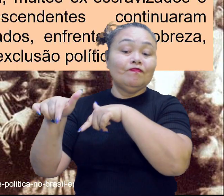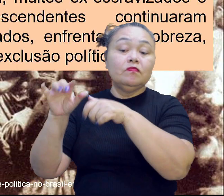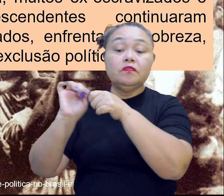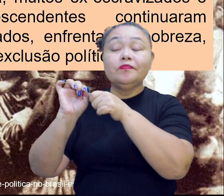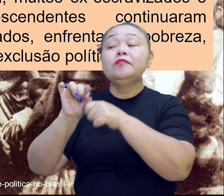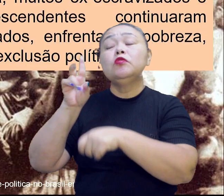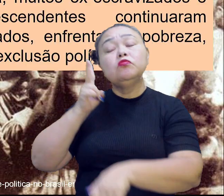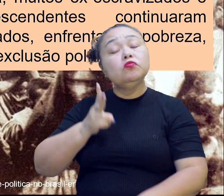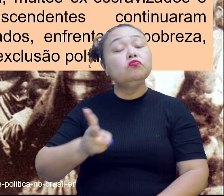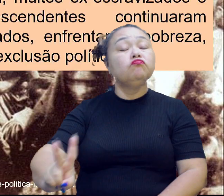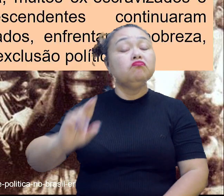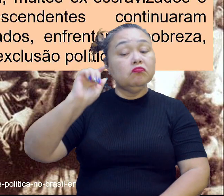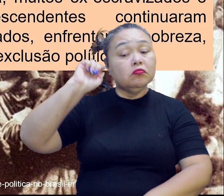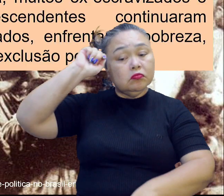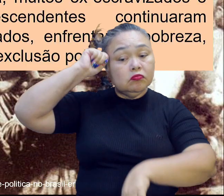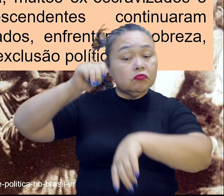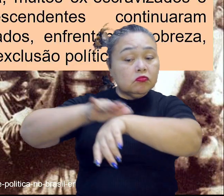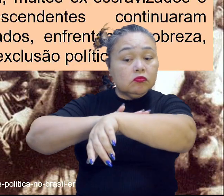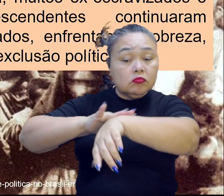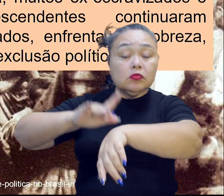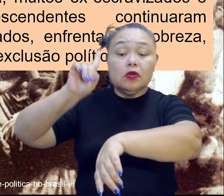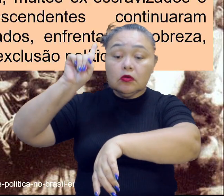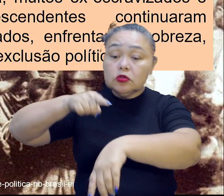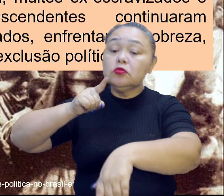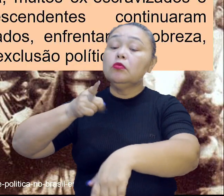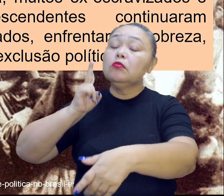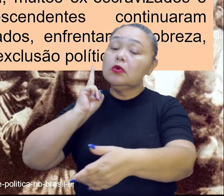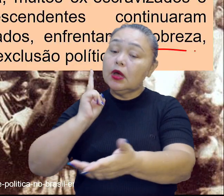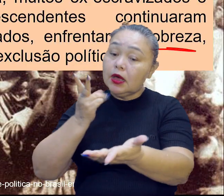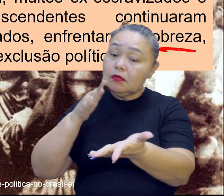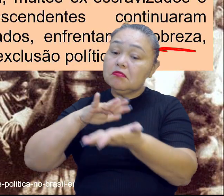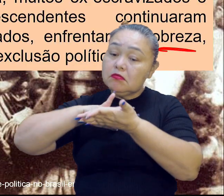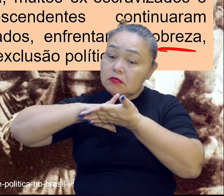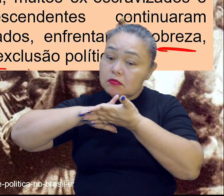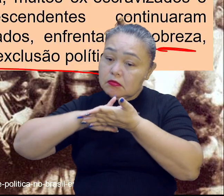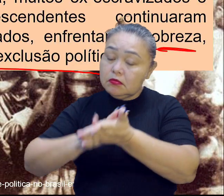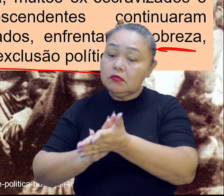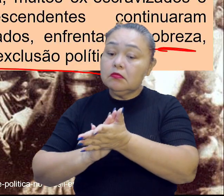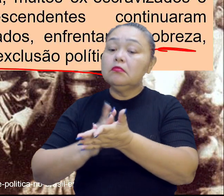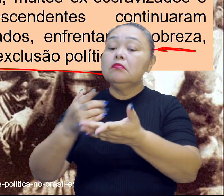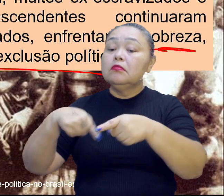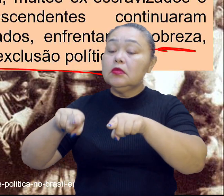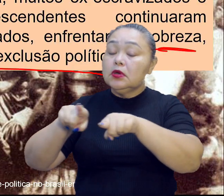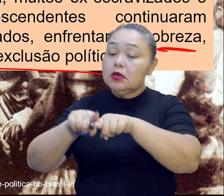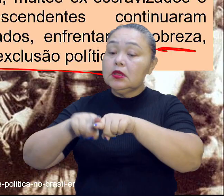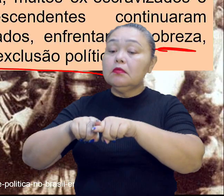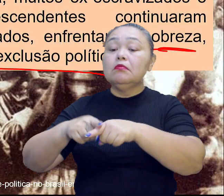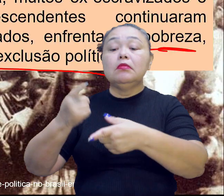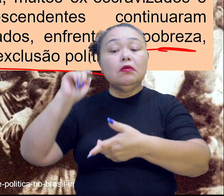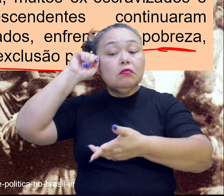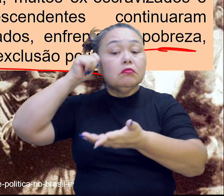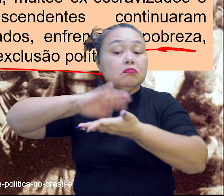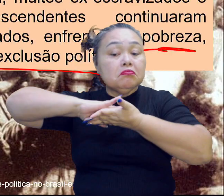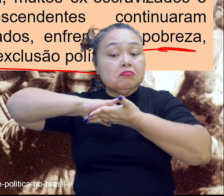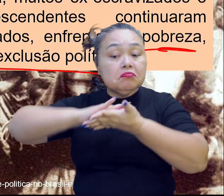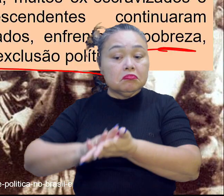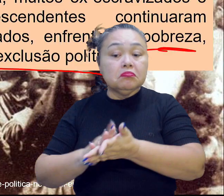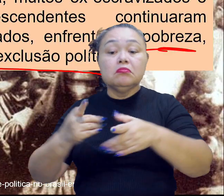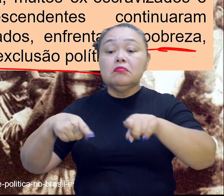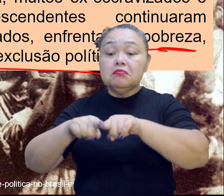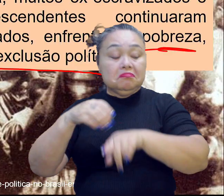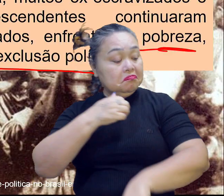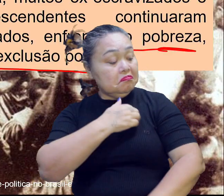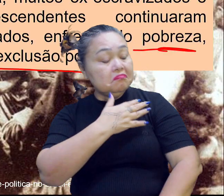continuar sofrendo preconceito e enfrentando a pobreza e o racismo, certo?